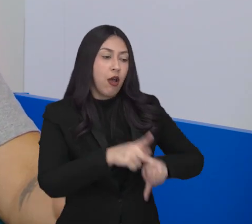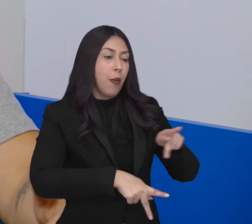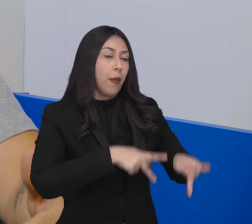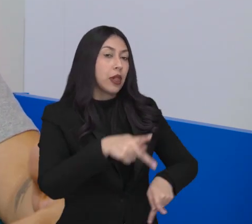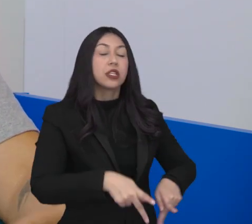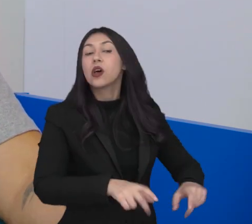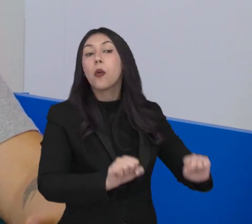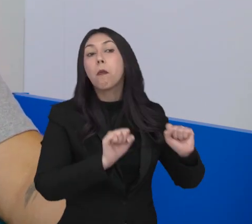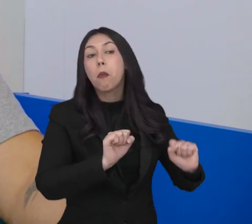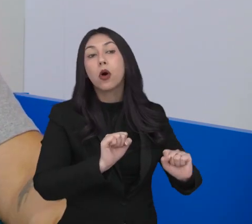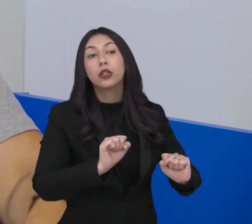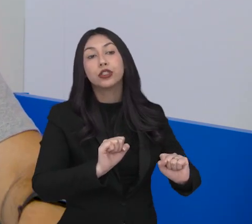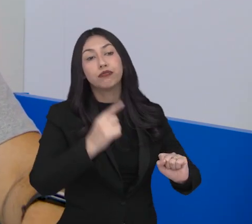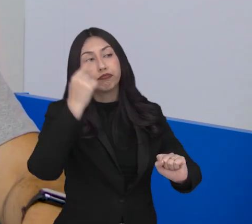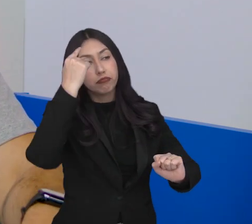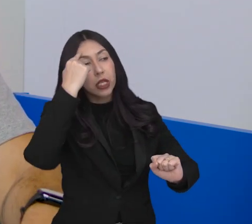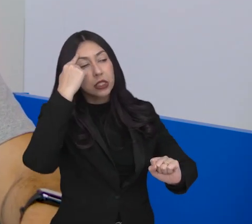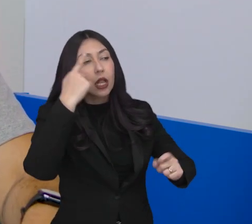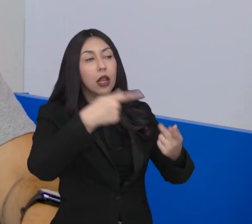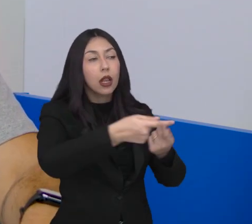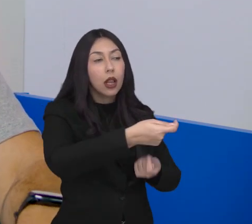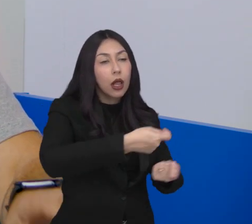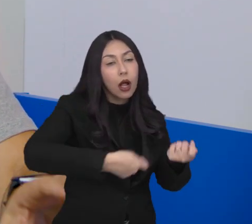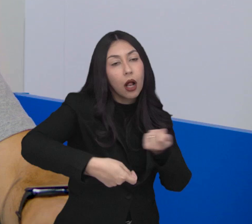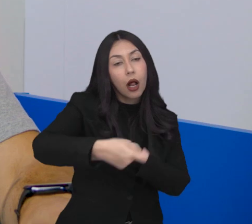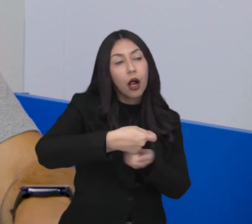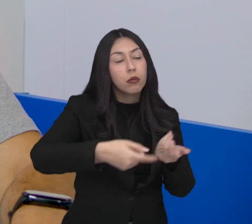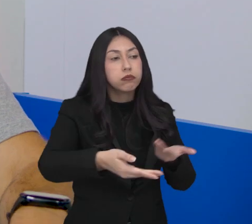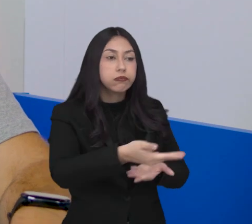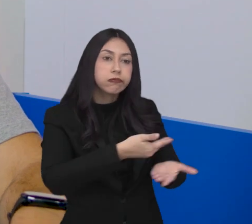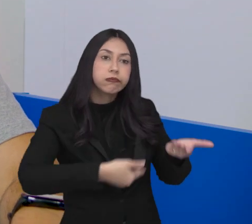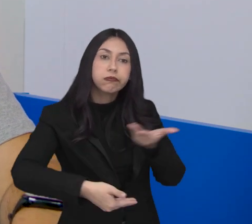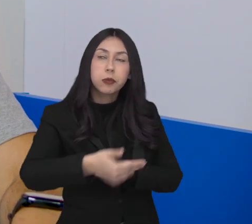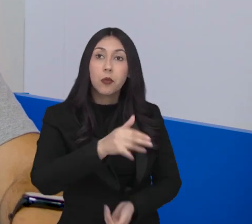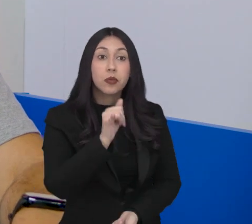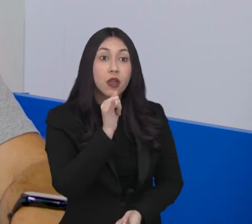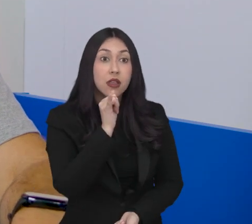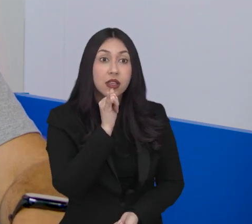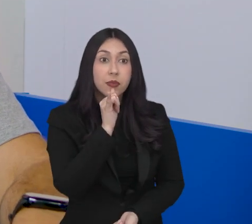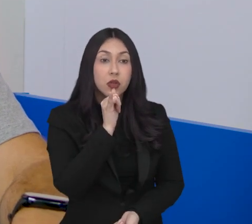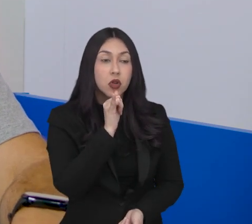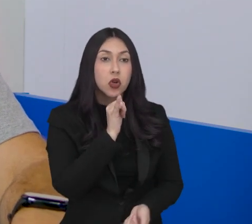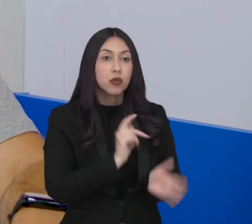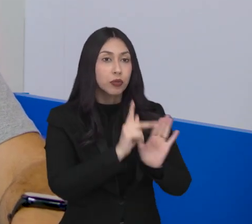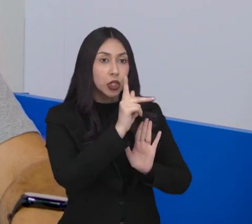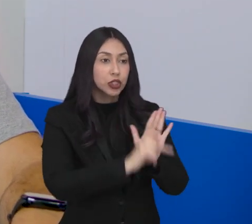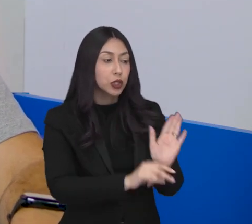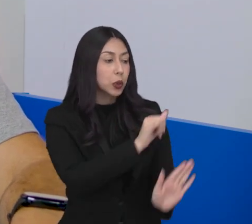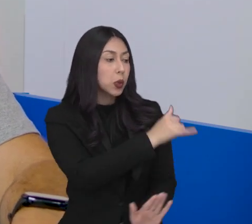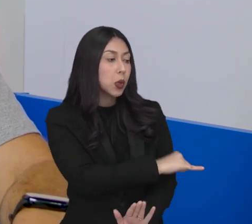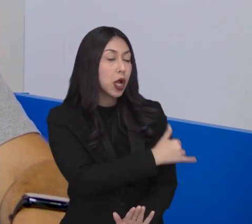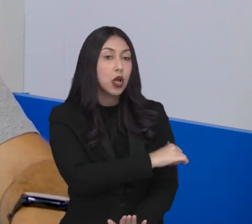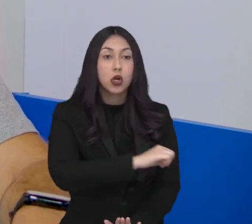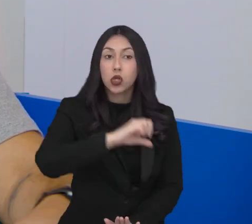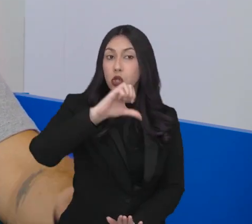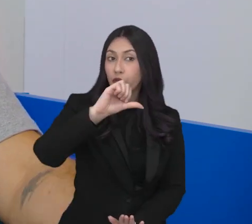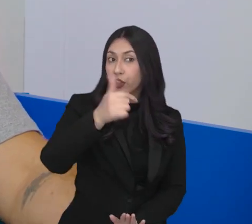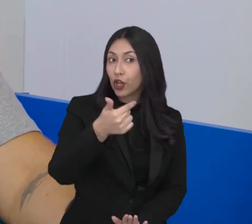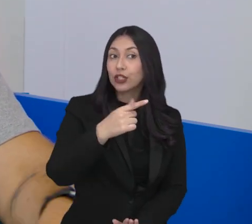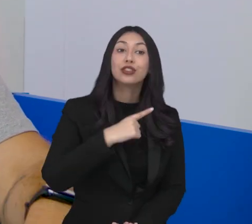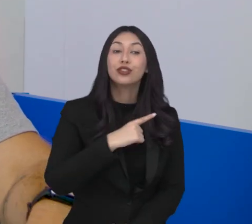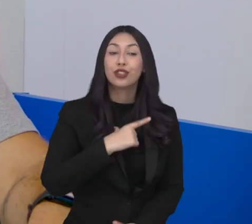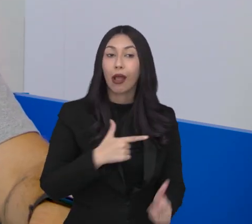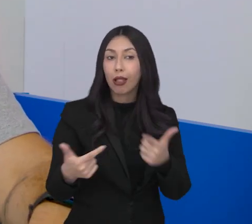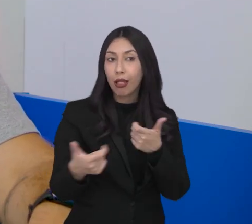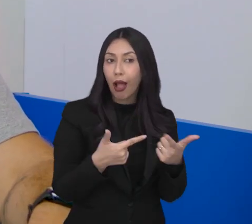civil, pensar em como essas relações funcionam. Se a gente pegar, por exemplo, o Rio 92, a gente estava no finalzinho da Guerra Fria, numa